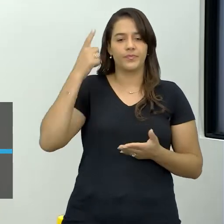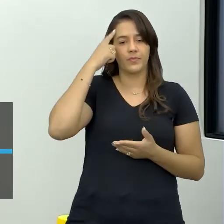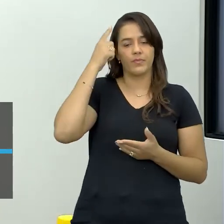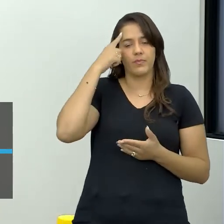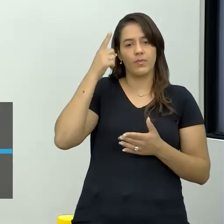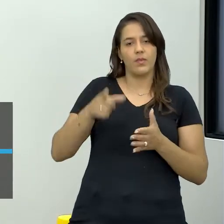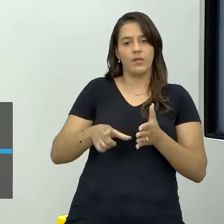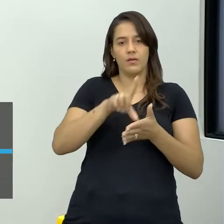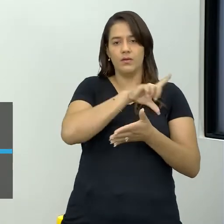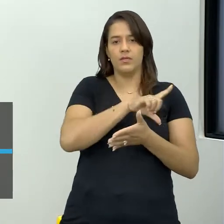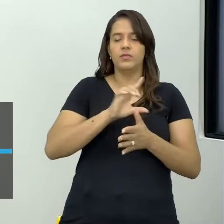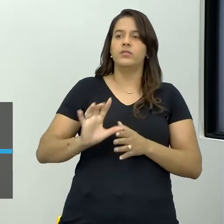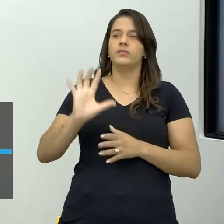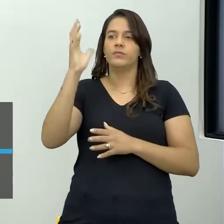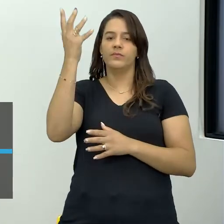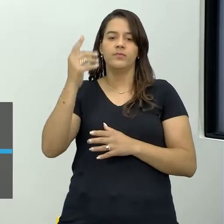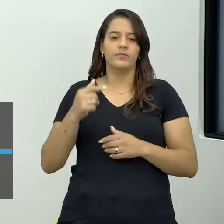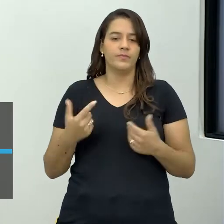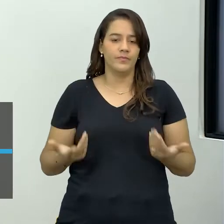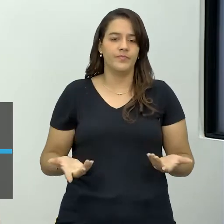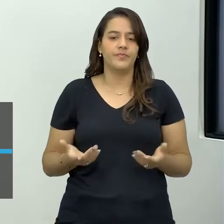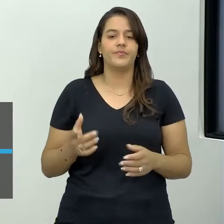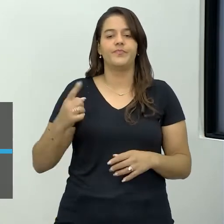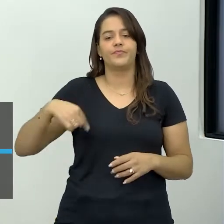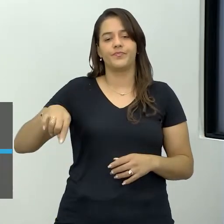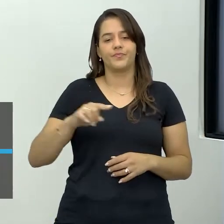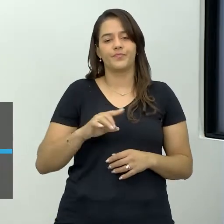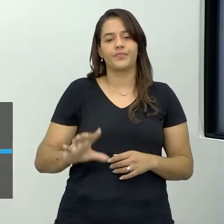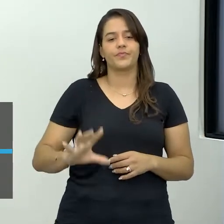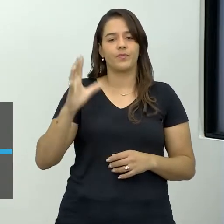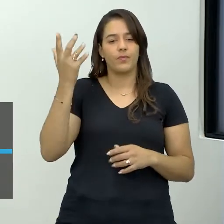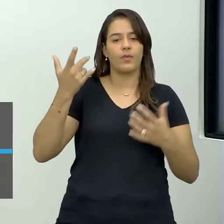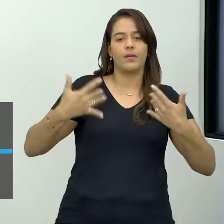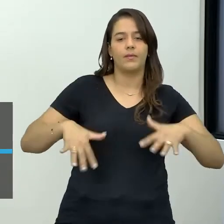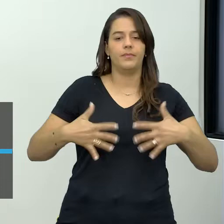para contornar essa situação. Não chegar nesse nível alarmante.